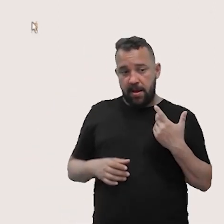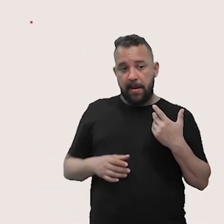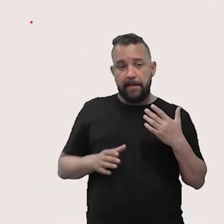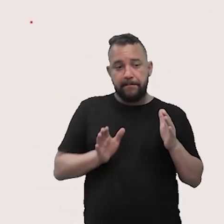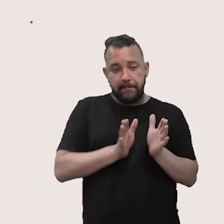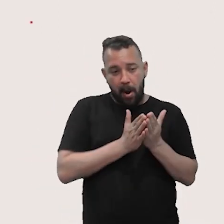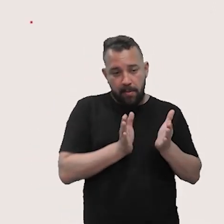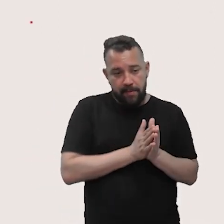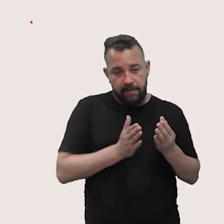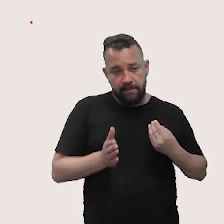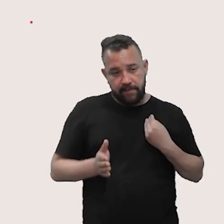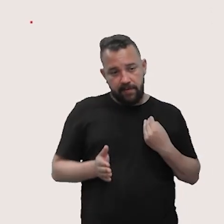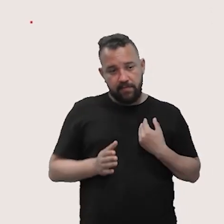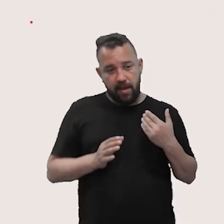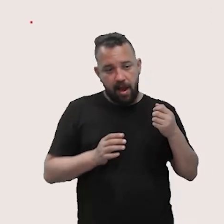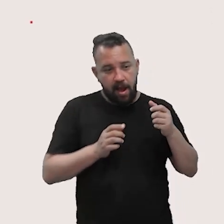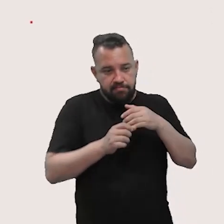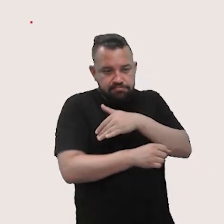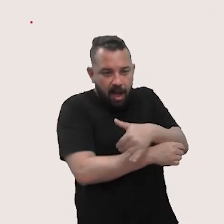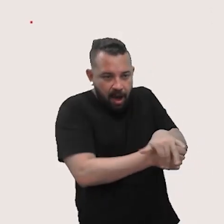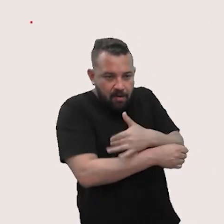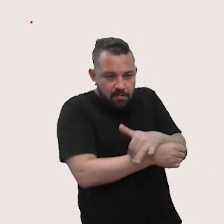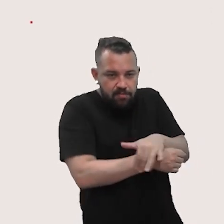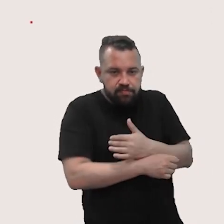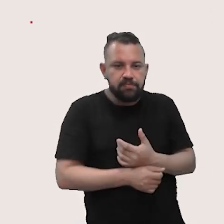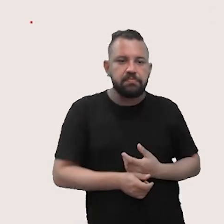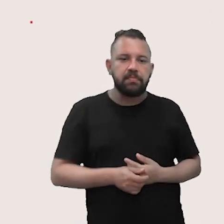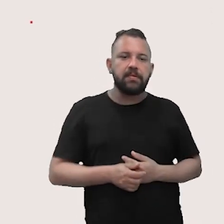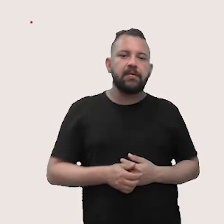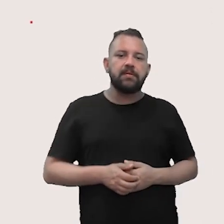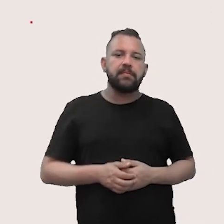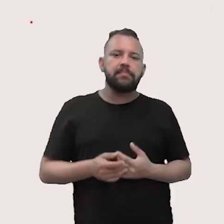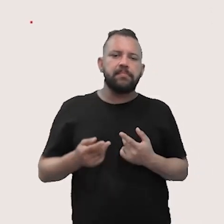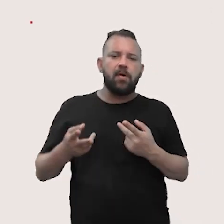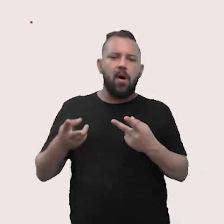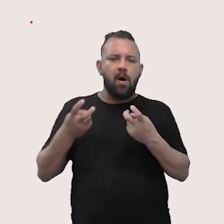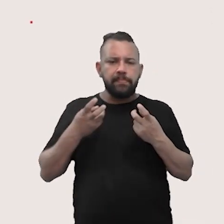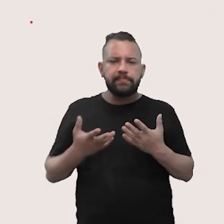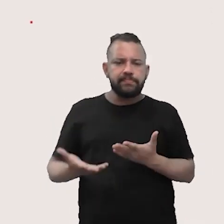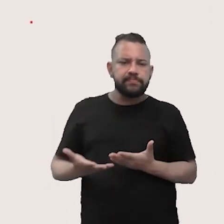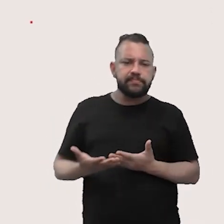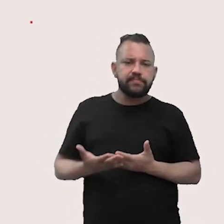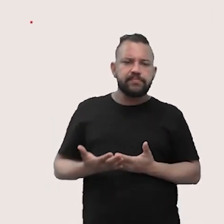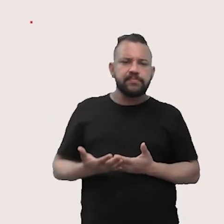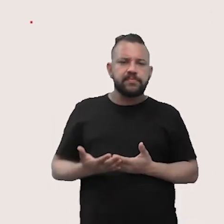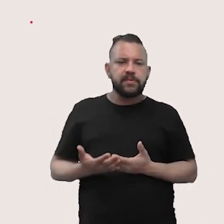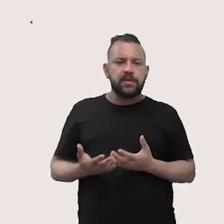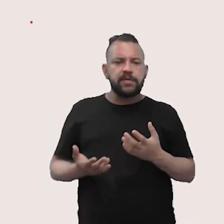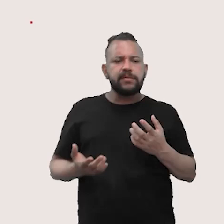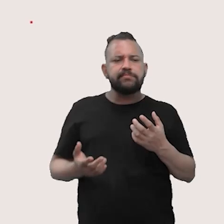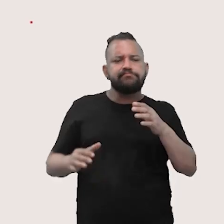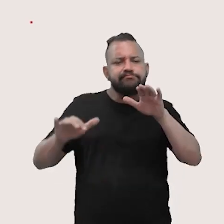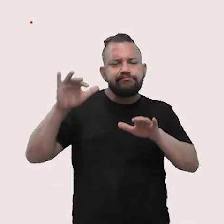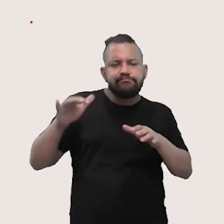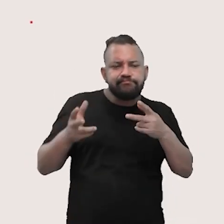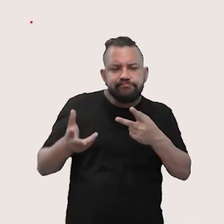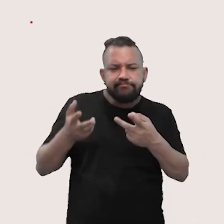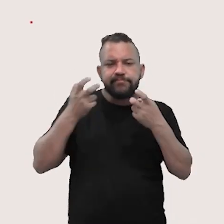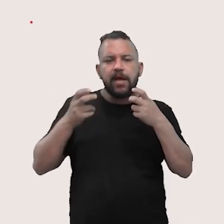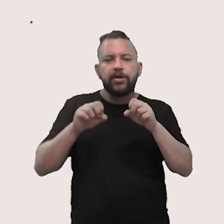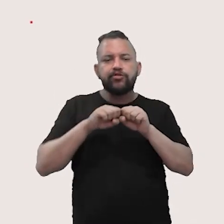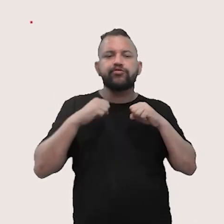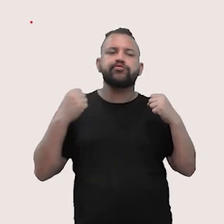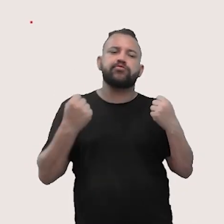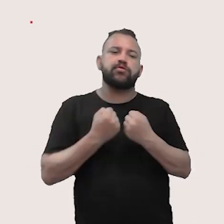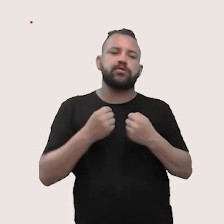aqui. Orador jurídico e morador de rua. Esse tipo de variação são os